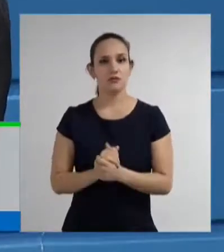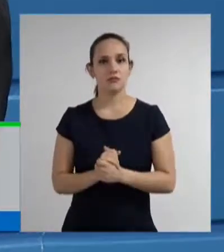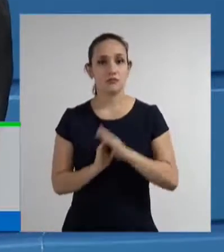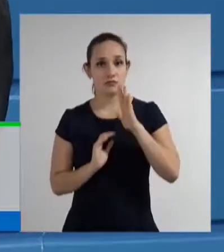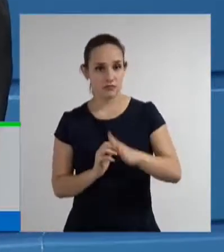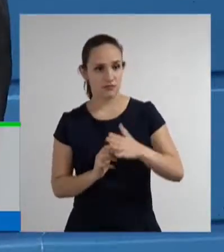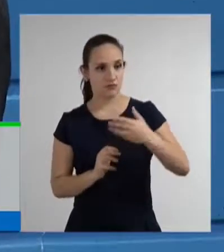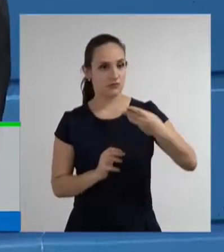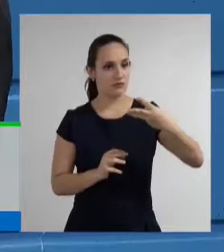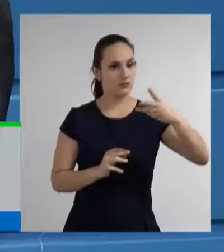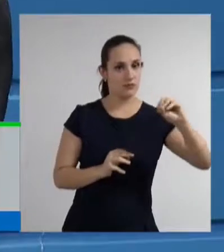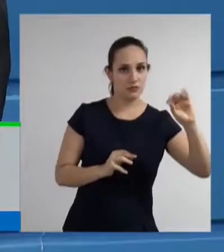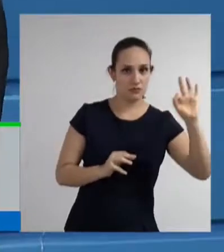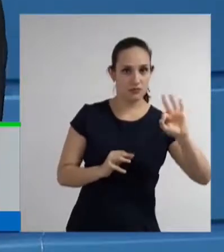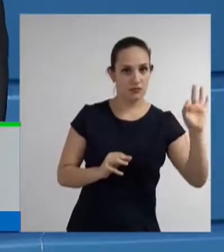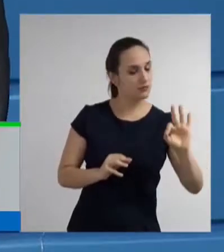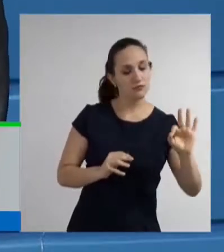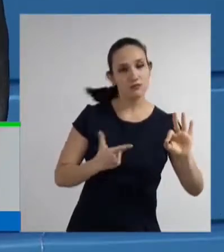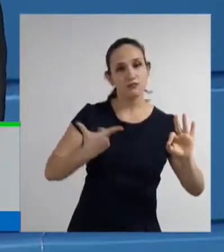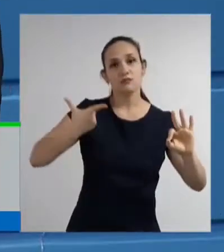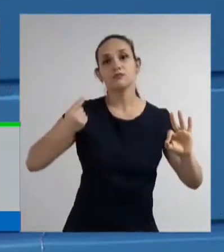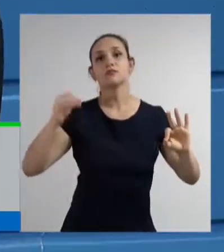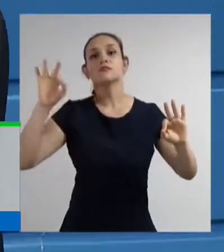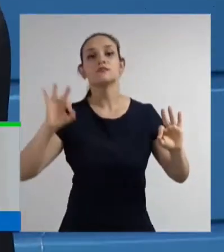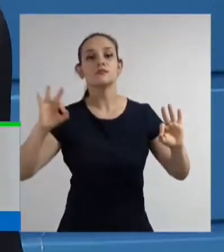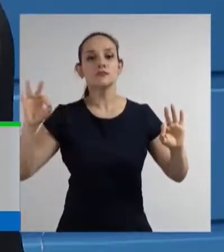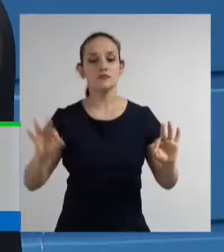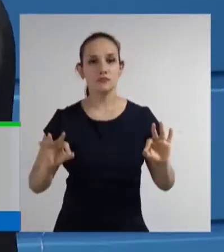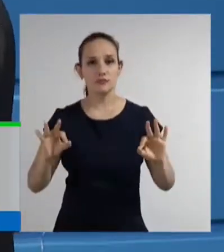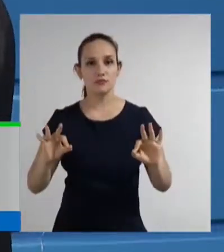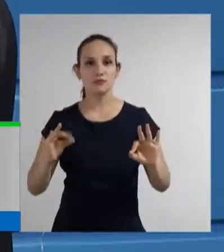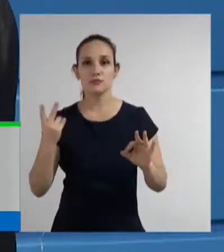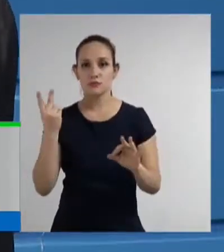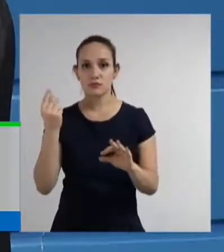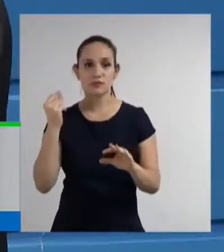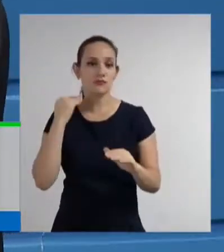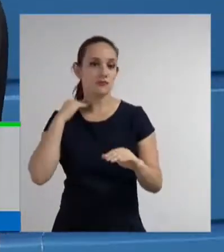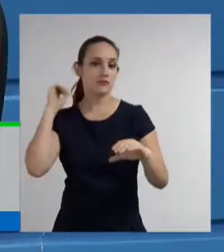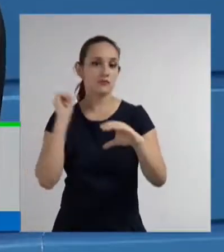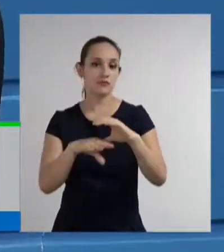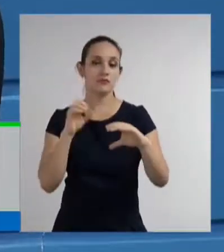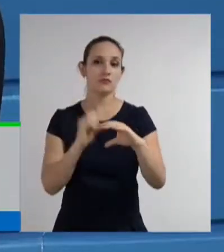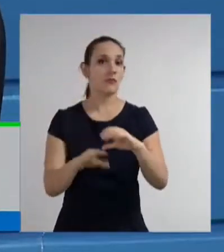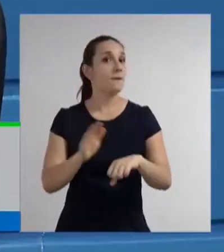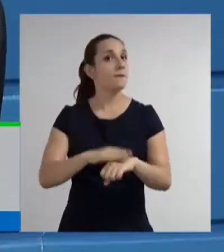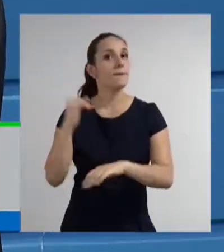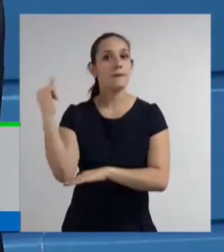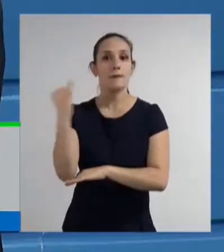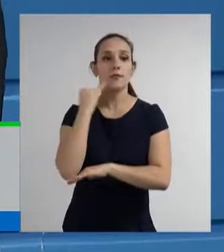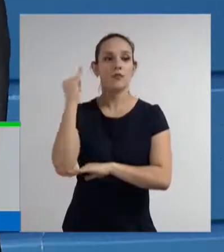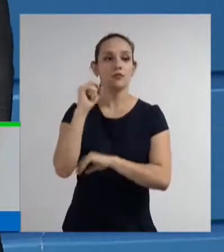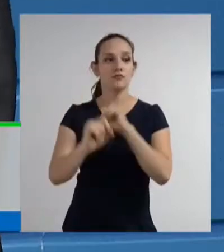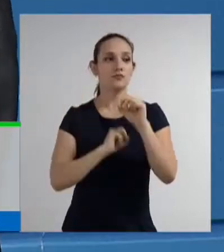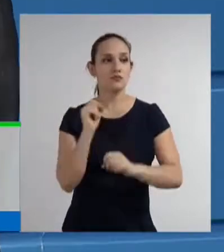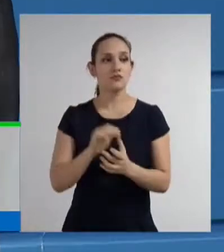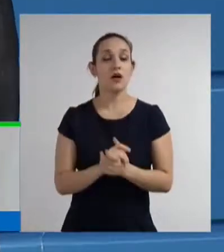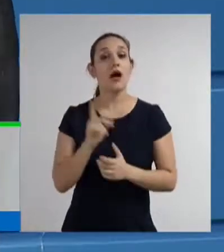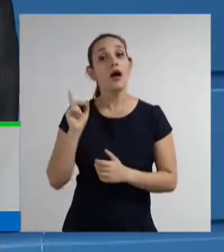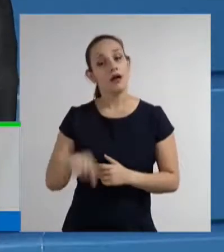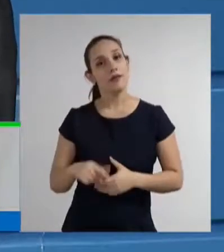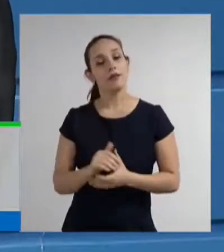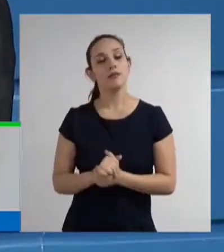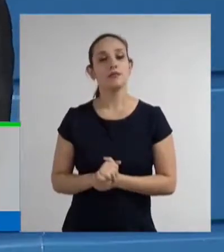para 20% o total dos depósitos judiciais. Mais importante ainda é